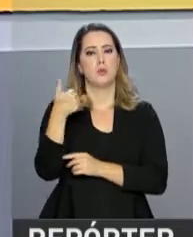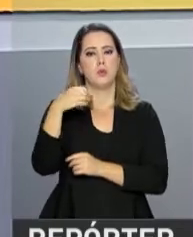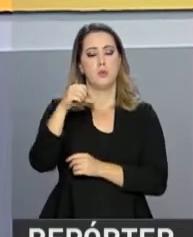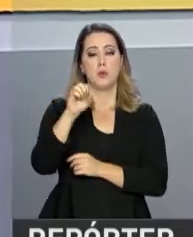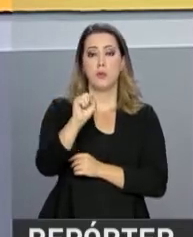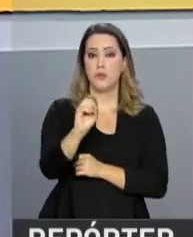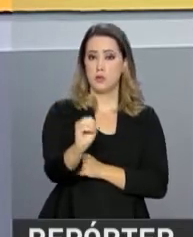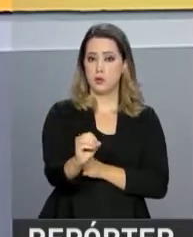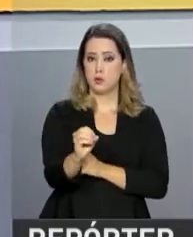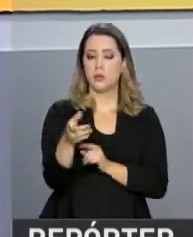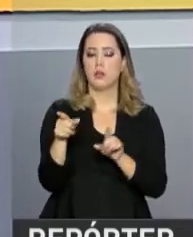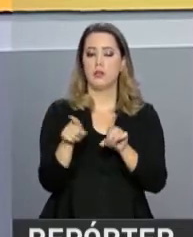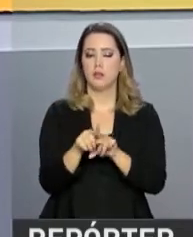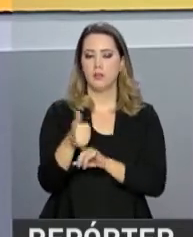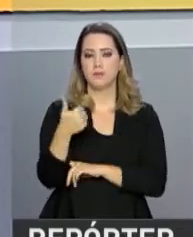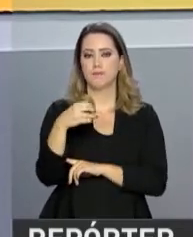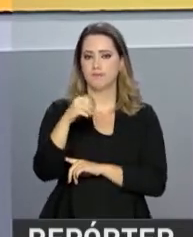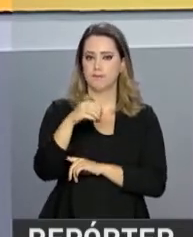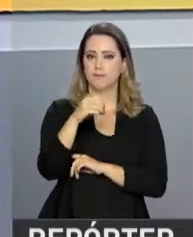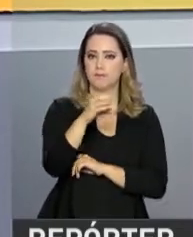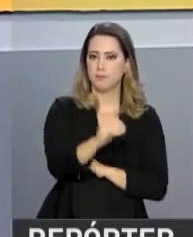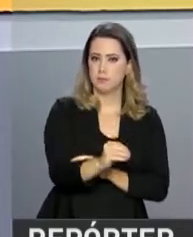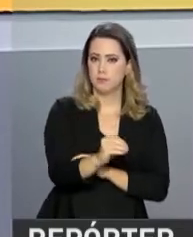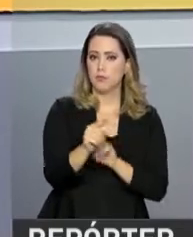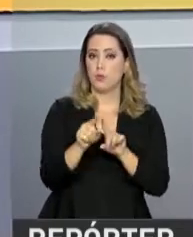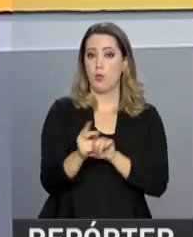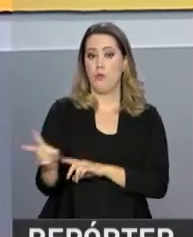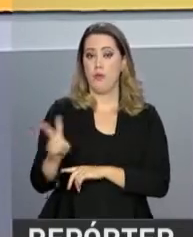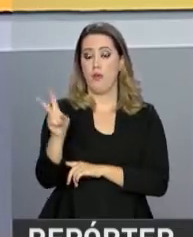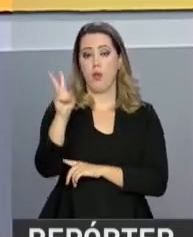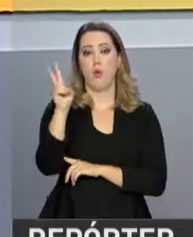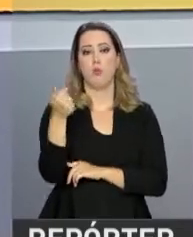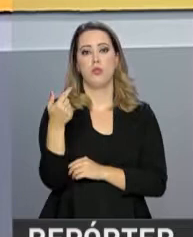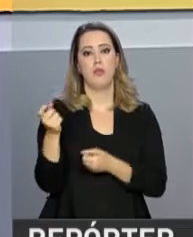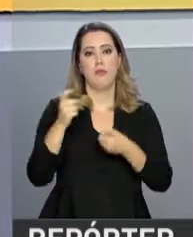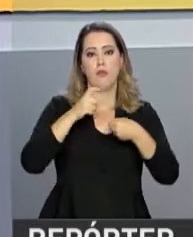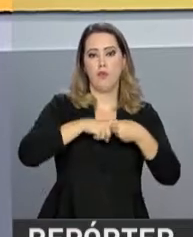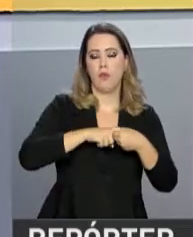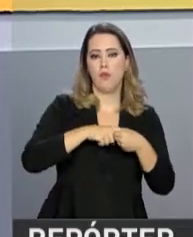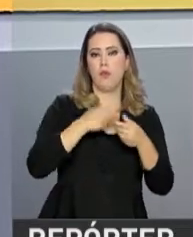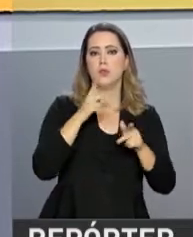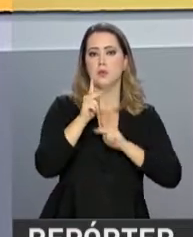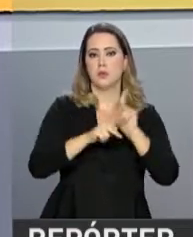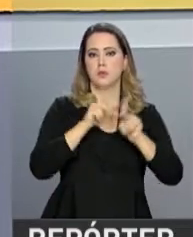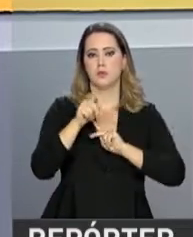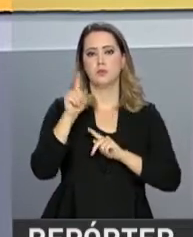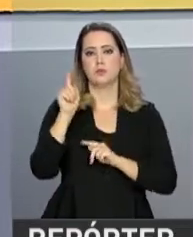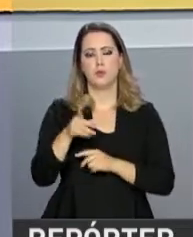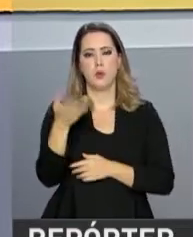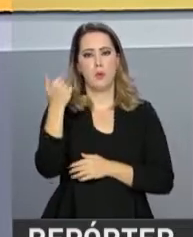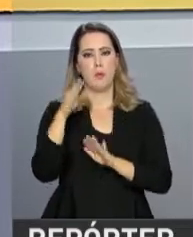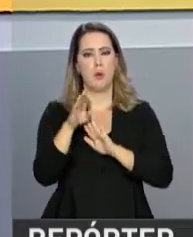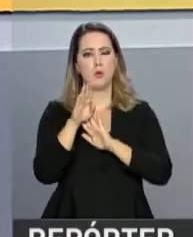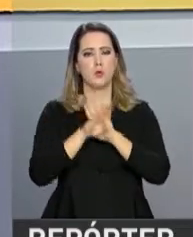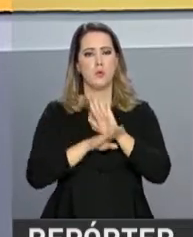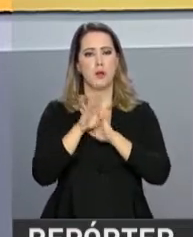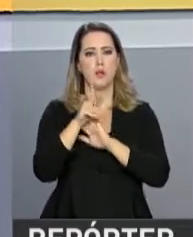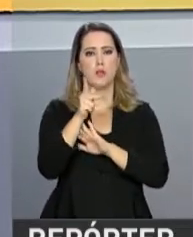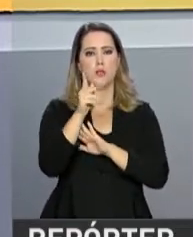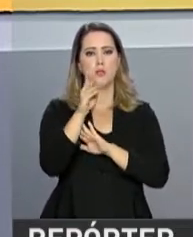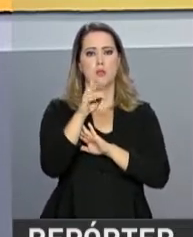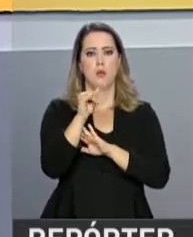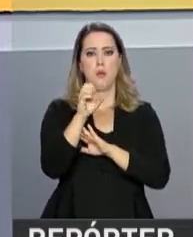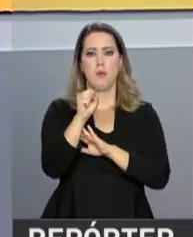de 1980 e 1990. Os valores que vão voltar para a população são referentes aos planos